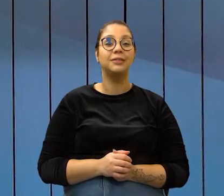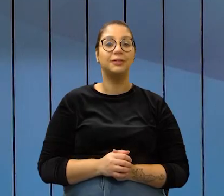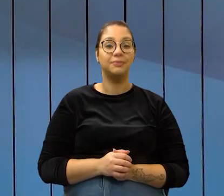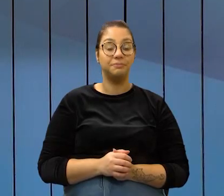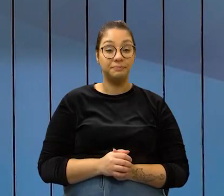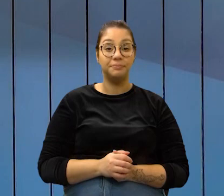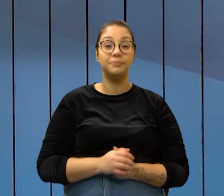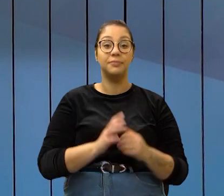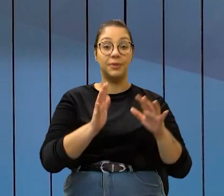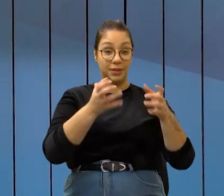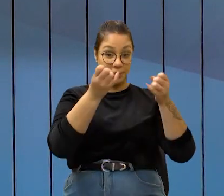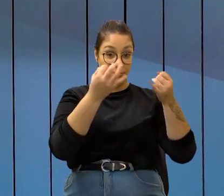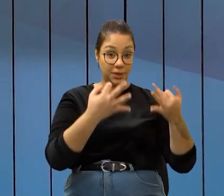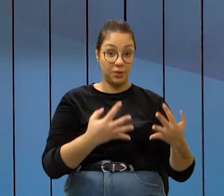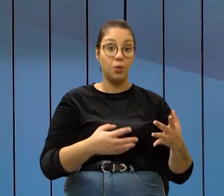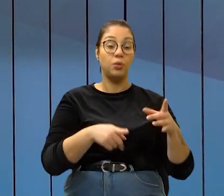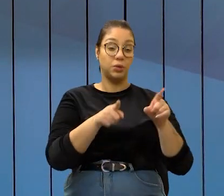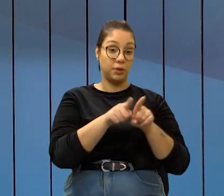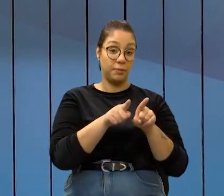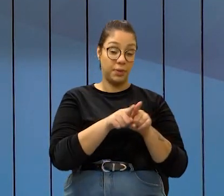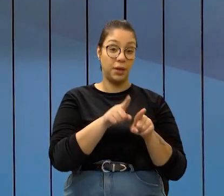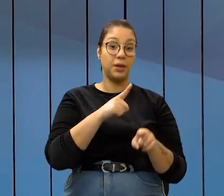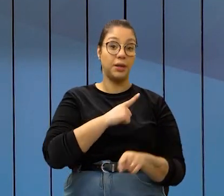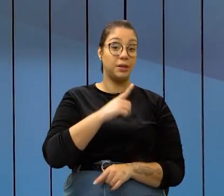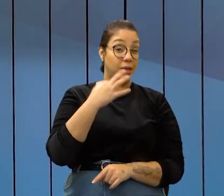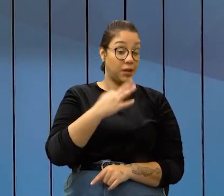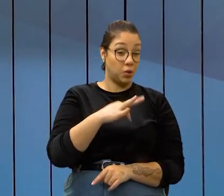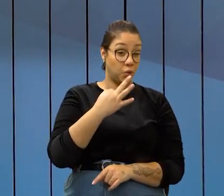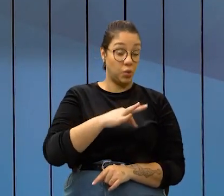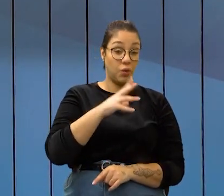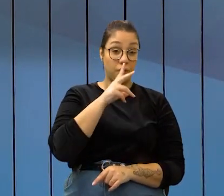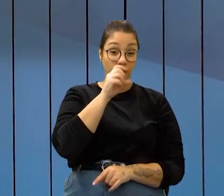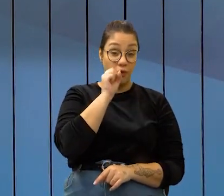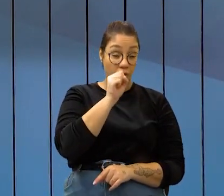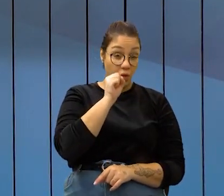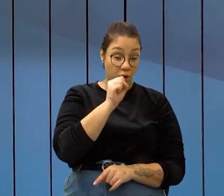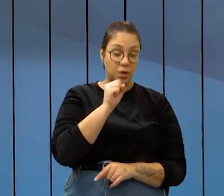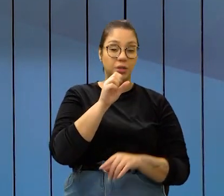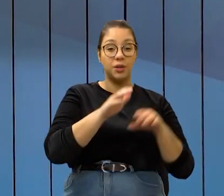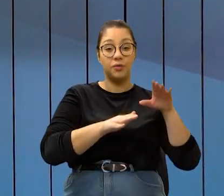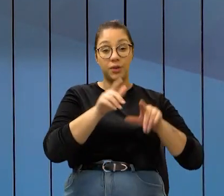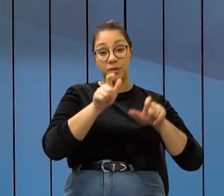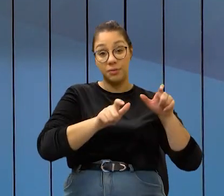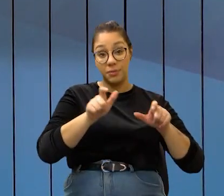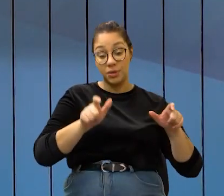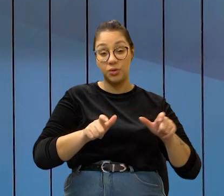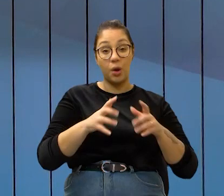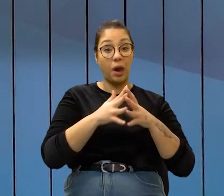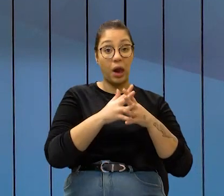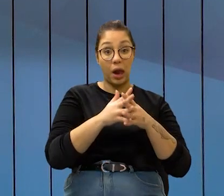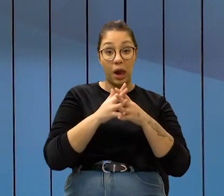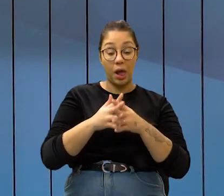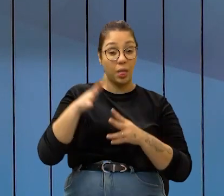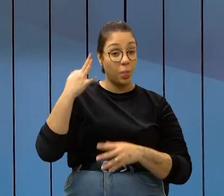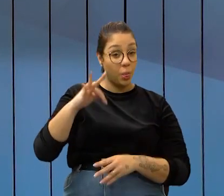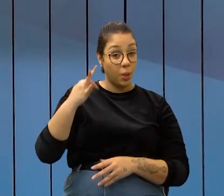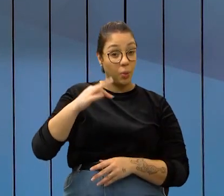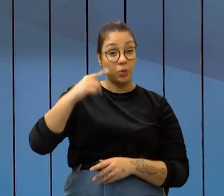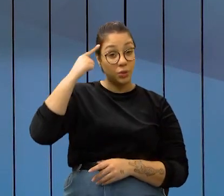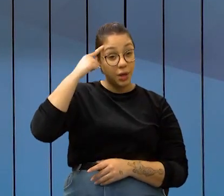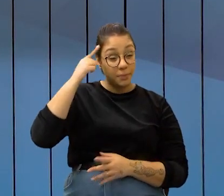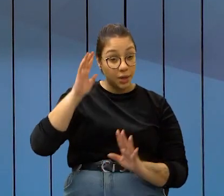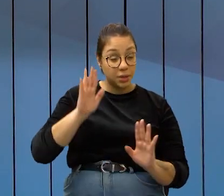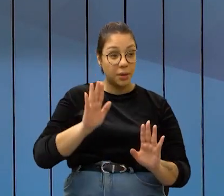Você comentou que tem essa dor de cabeça muito forte, às vezes a pessoa pode confundir até com uma enxaqueca,